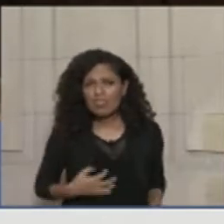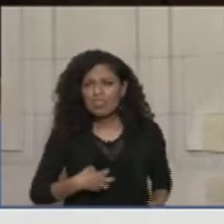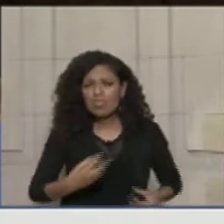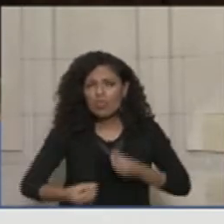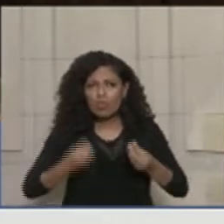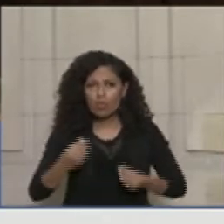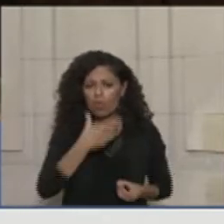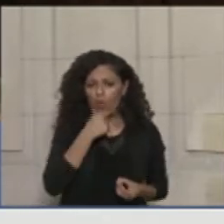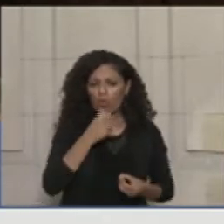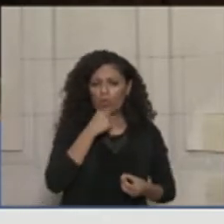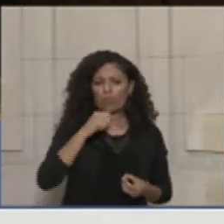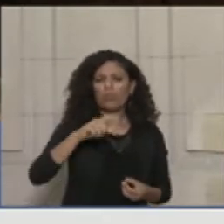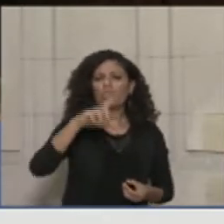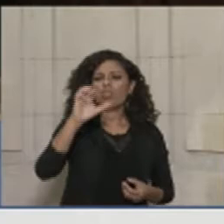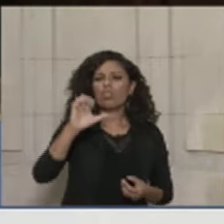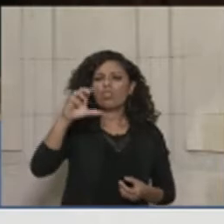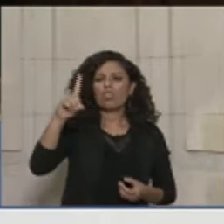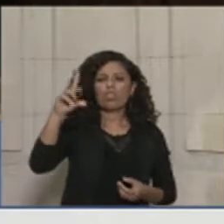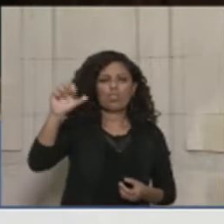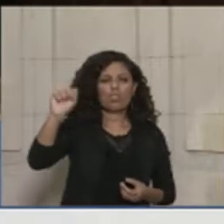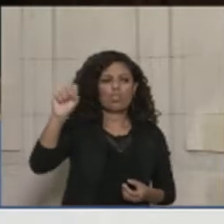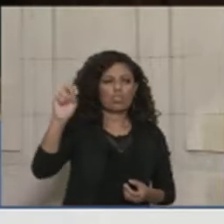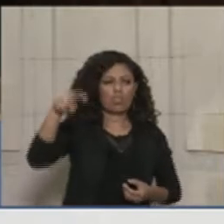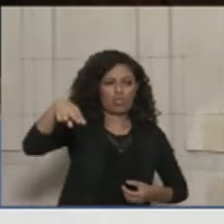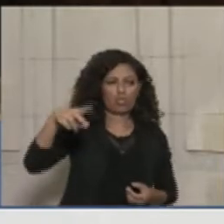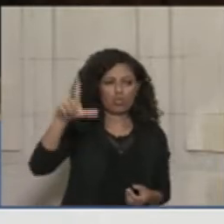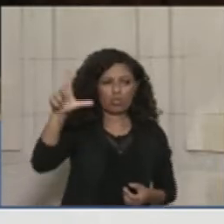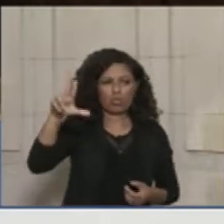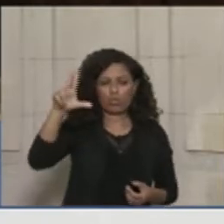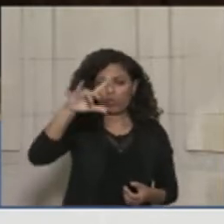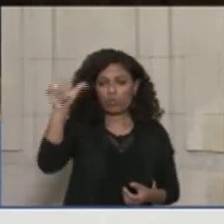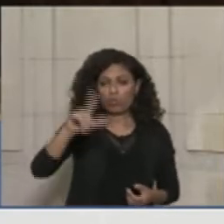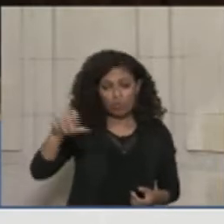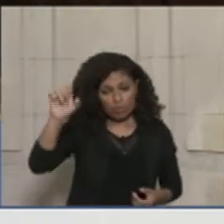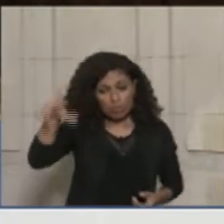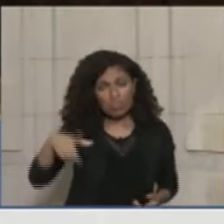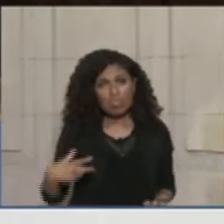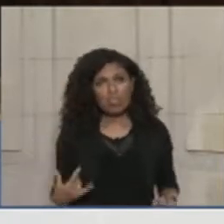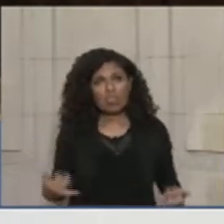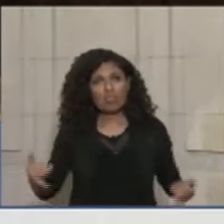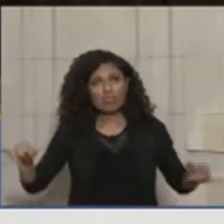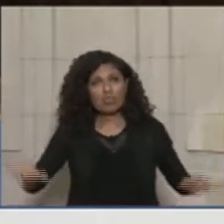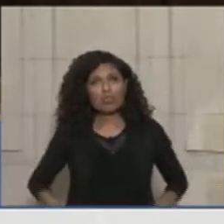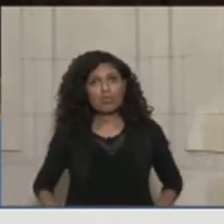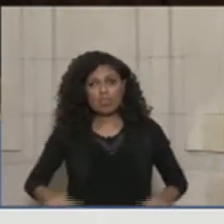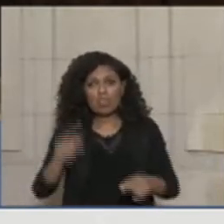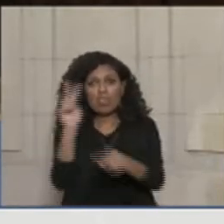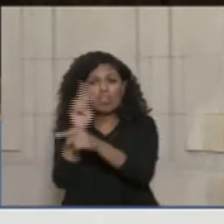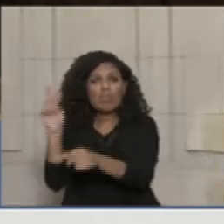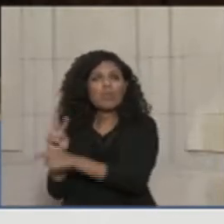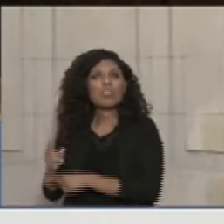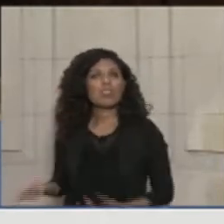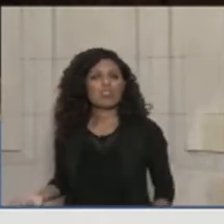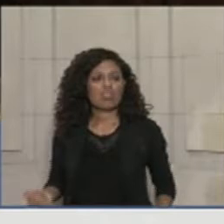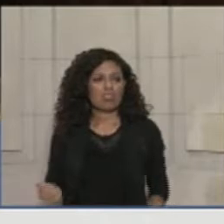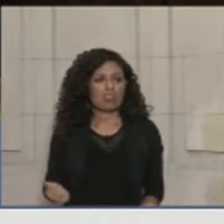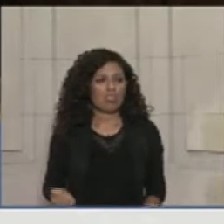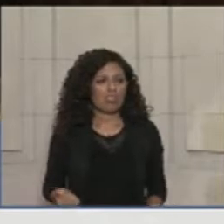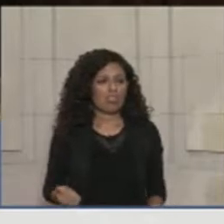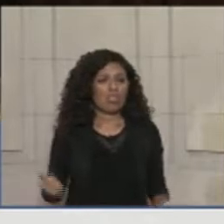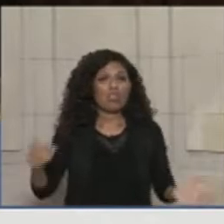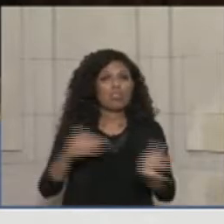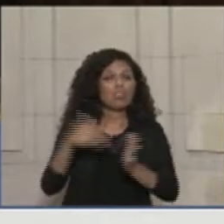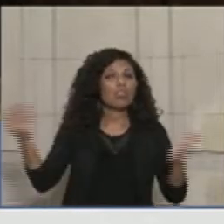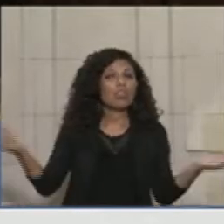diversas vítimas e uma das que ainda teve o corpo encontrado. Porque um dos principais horrores da ditadura é que até os dias